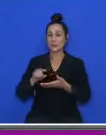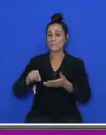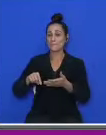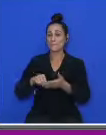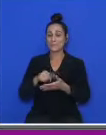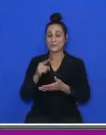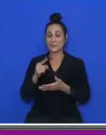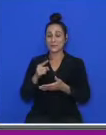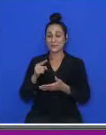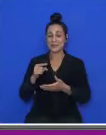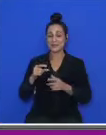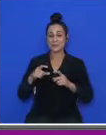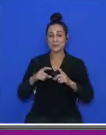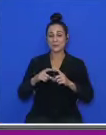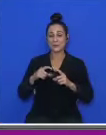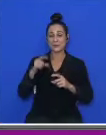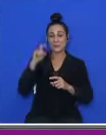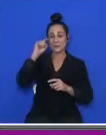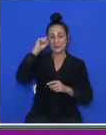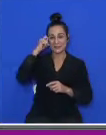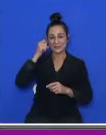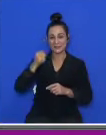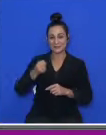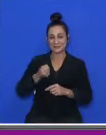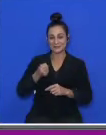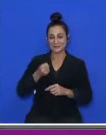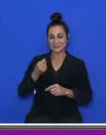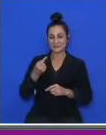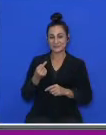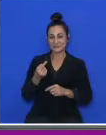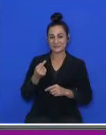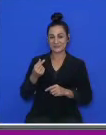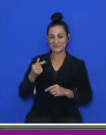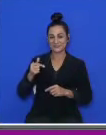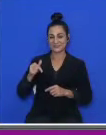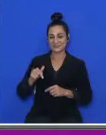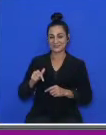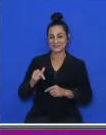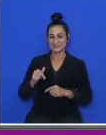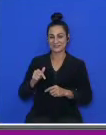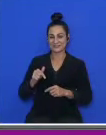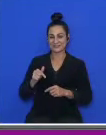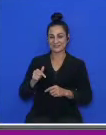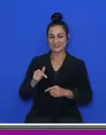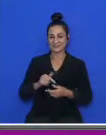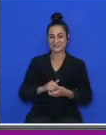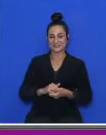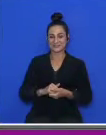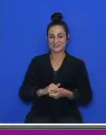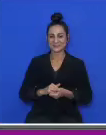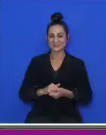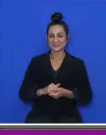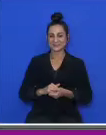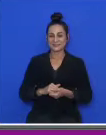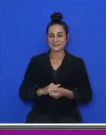Primeiro número está na tela, bola preta, número 17. Preta, 17.